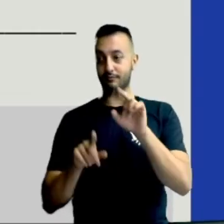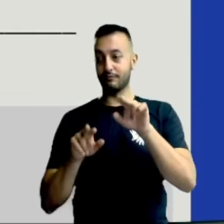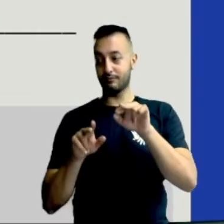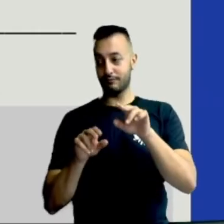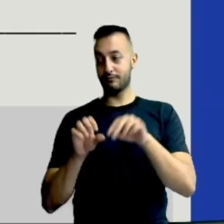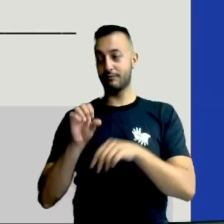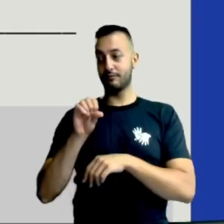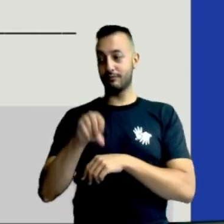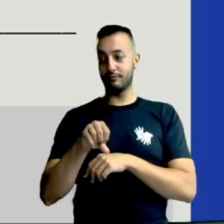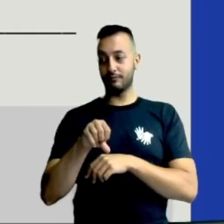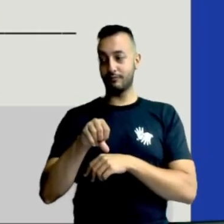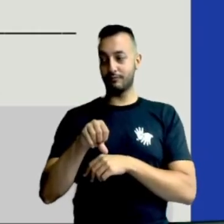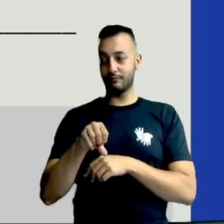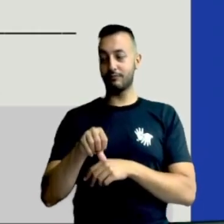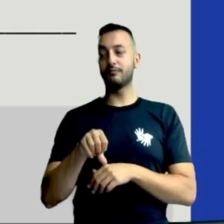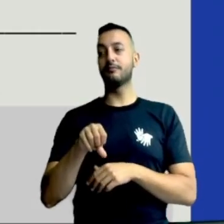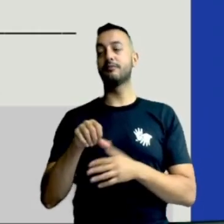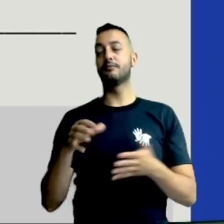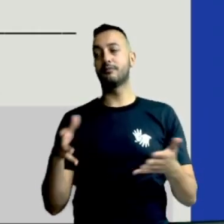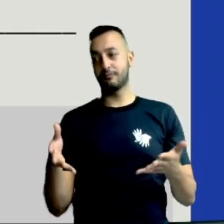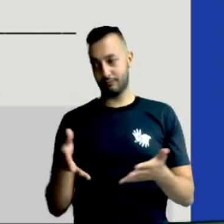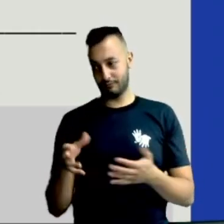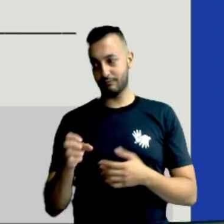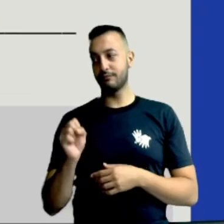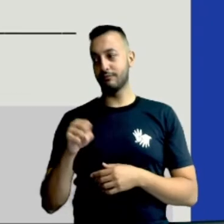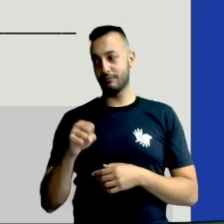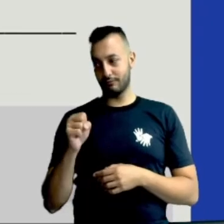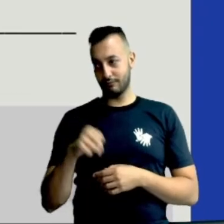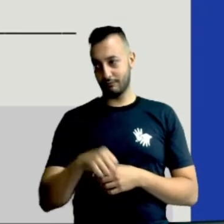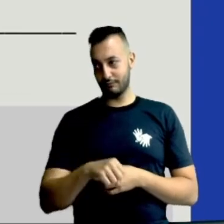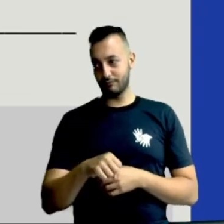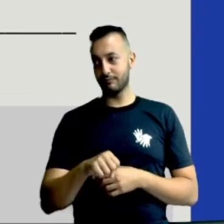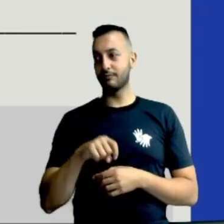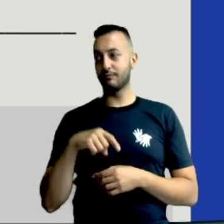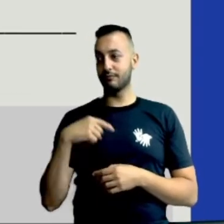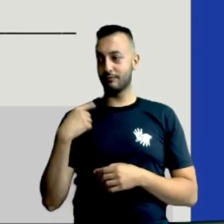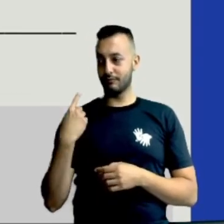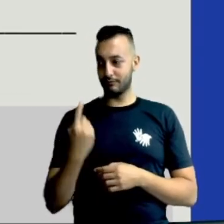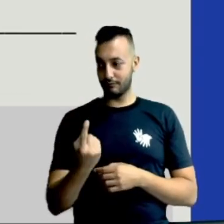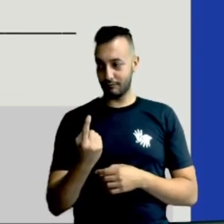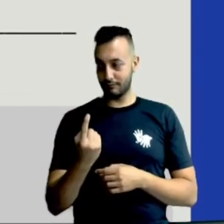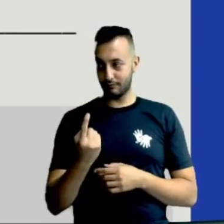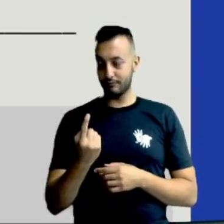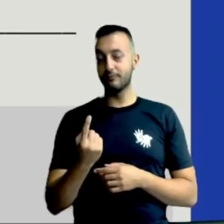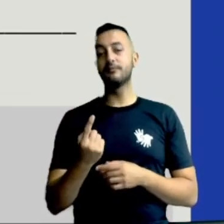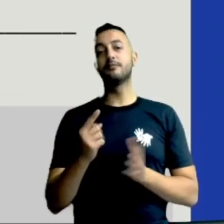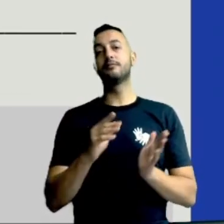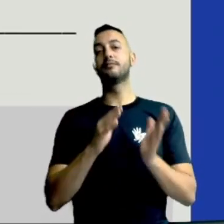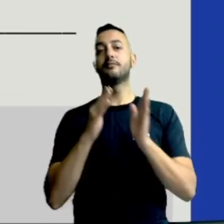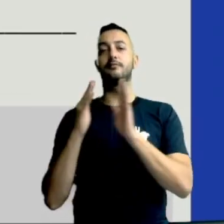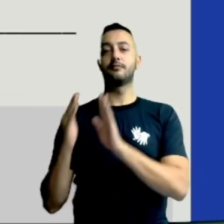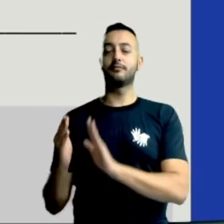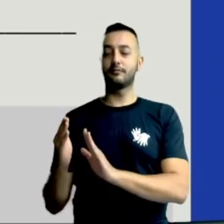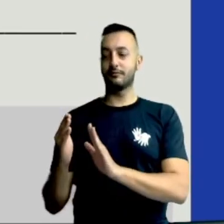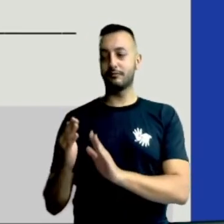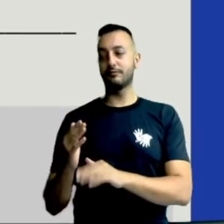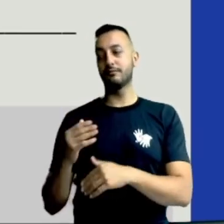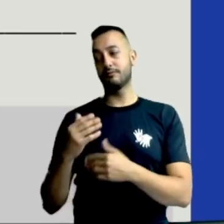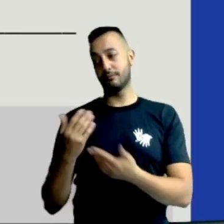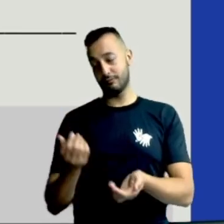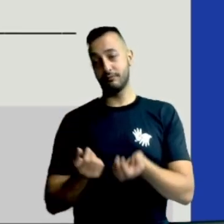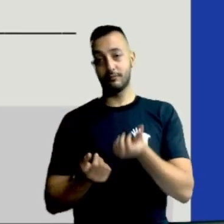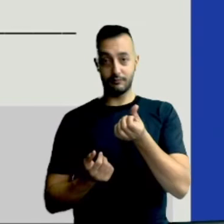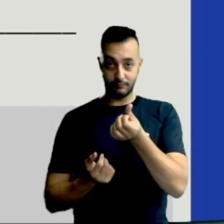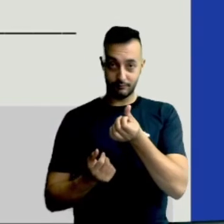a 9. E a gente agora sim vai passar um 1 para a casa das unidades. Onde era